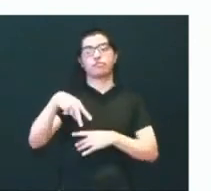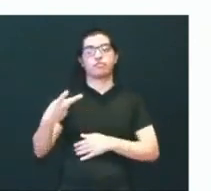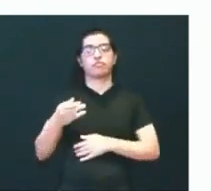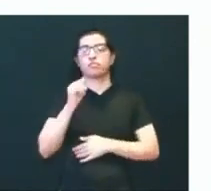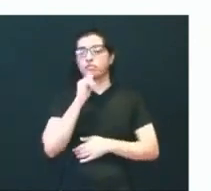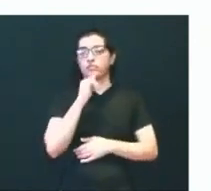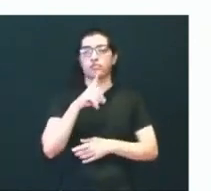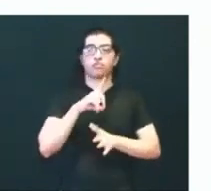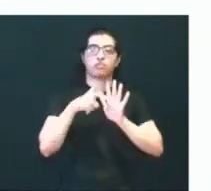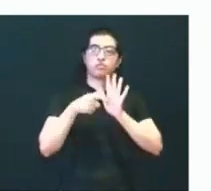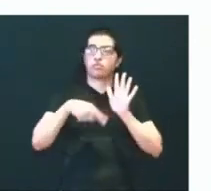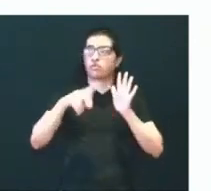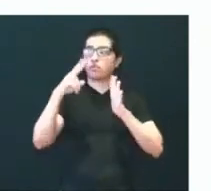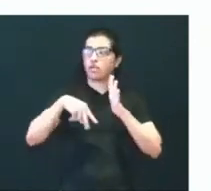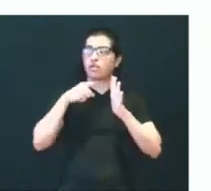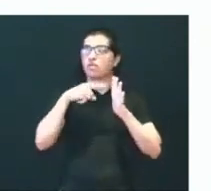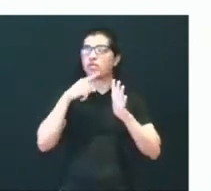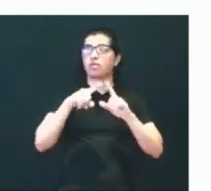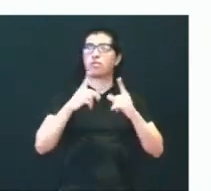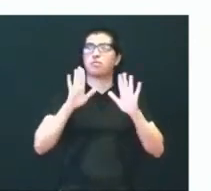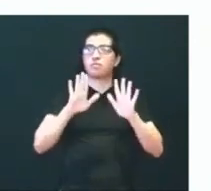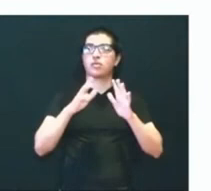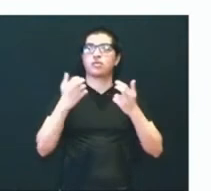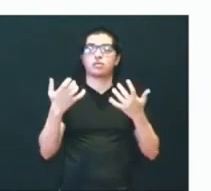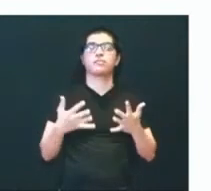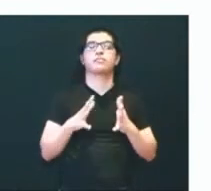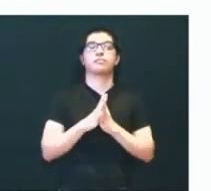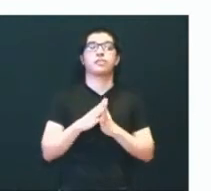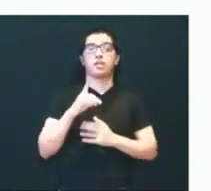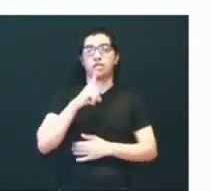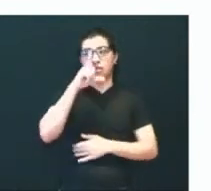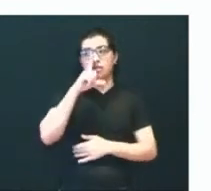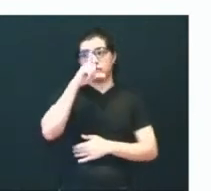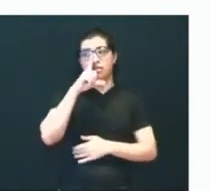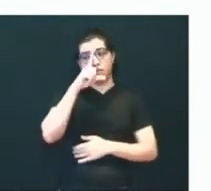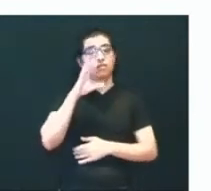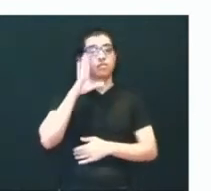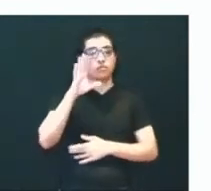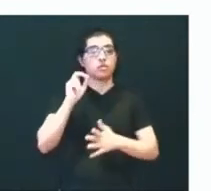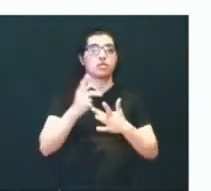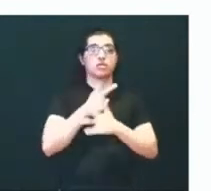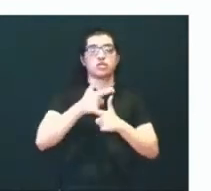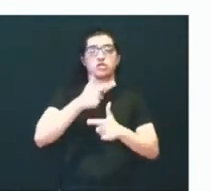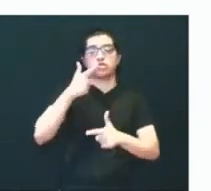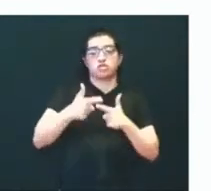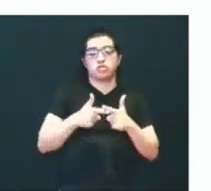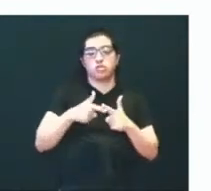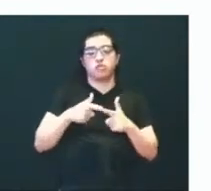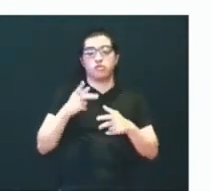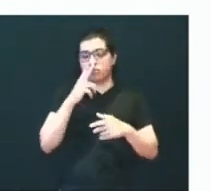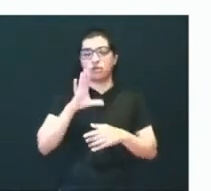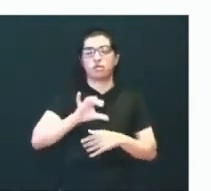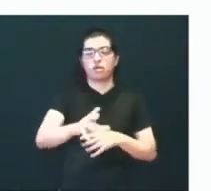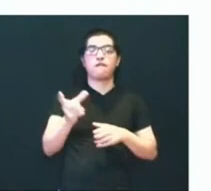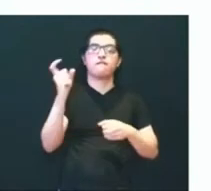Basicamente, não dá para vocês lerem, mas basicamente diz o seguinte, qual é o risco de recidiva? Qual é o risco que